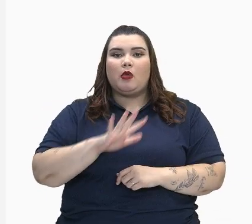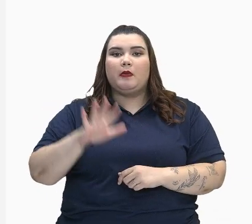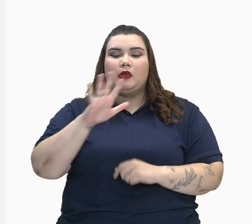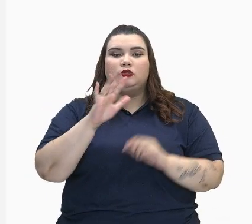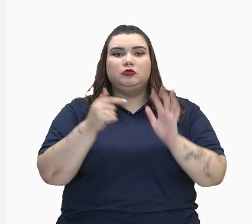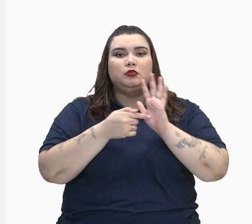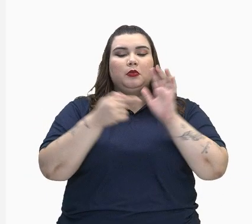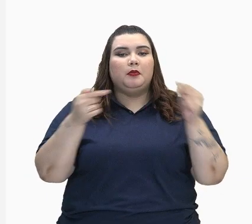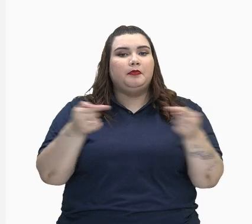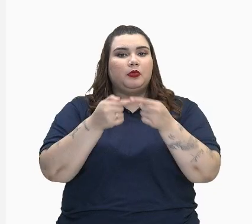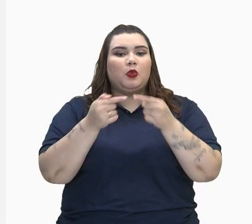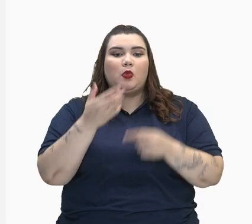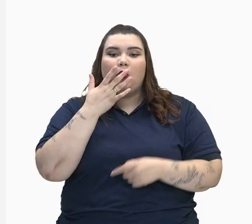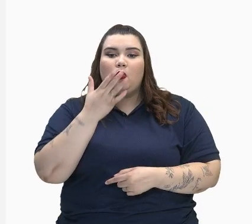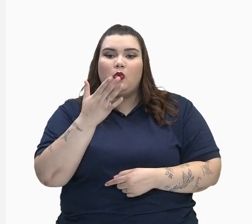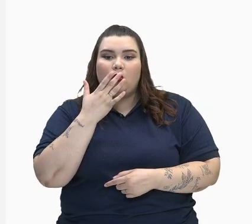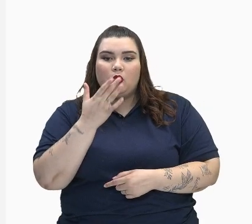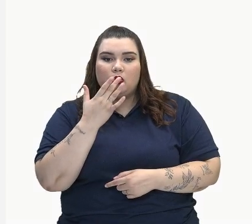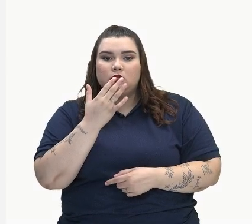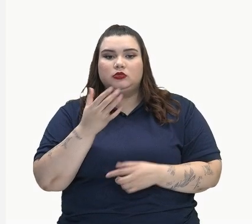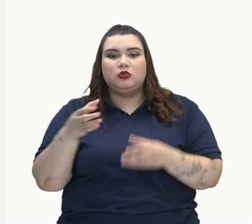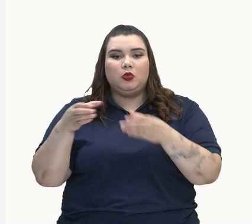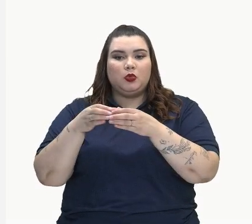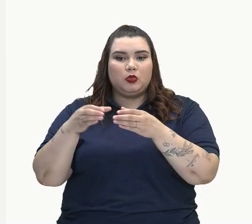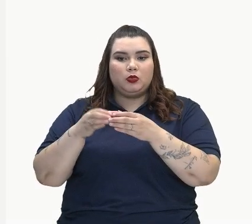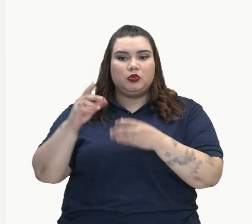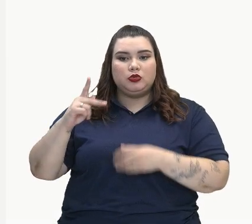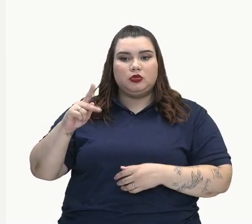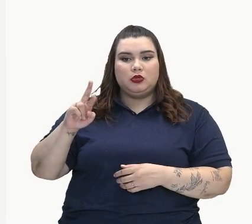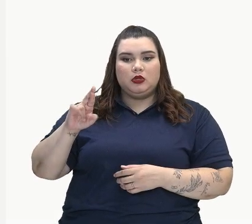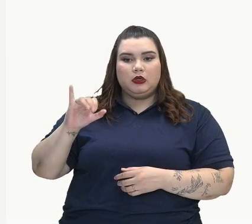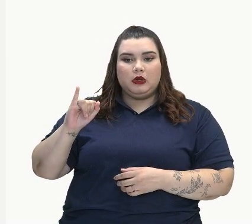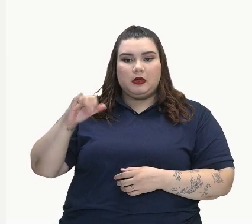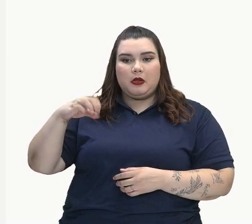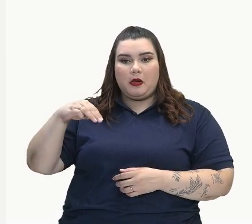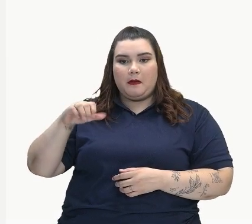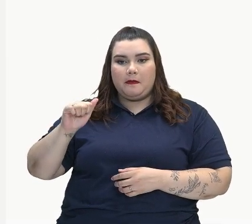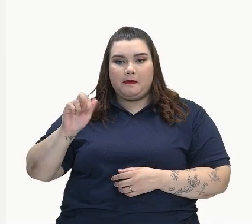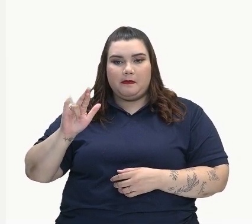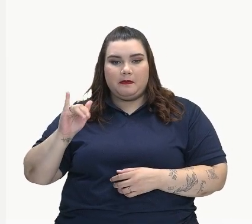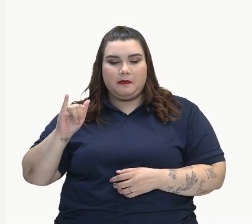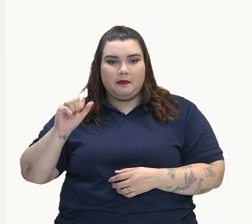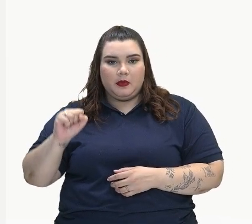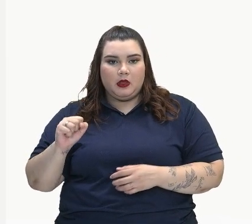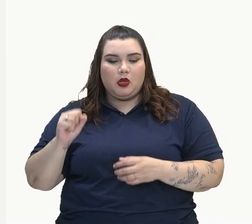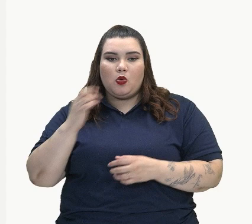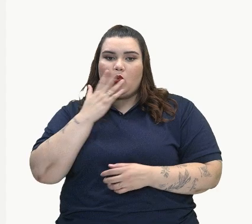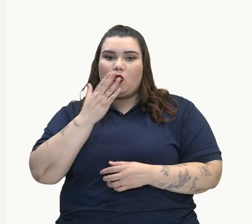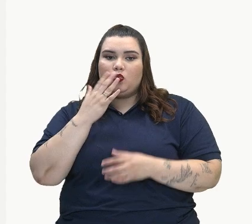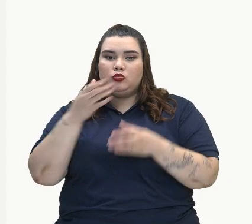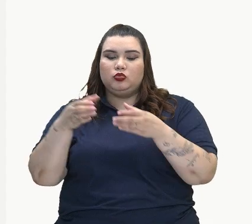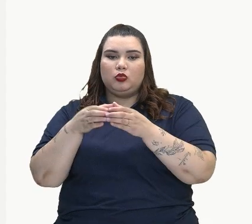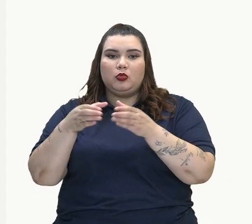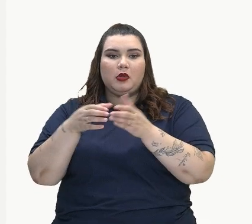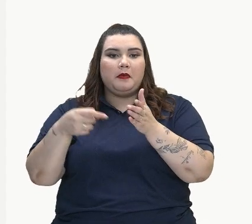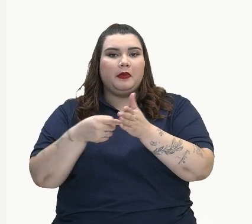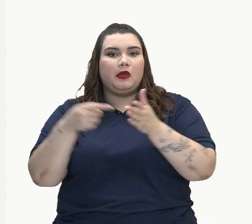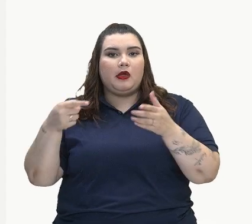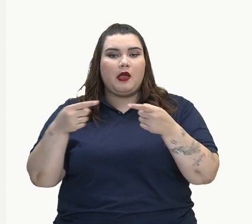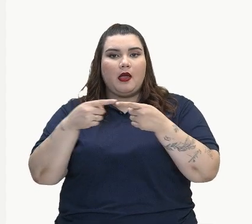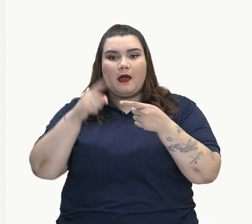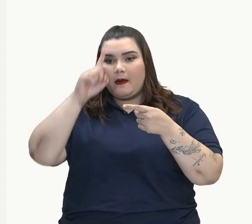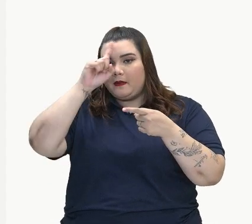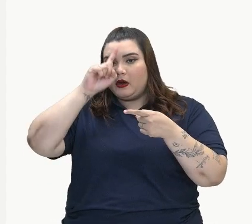o quê? Pelas cores primárias, que elas estão aqui no círculo, que elas são formadas